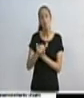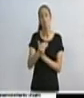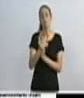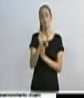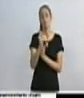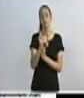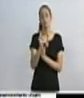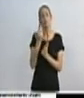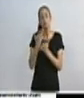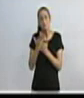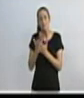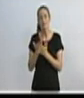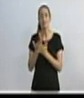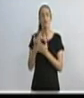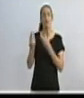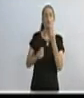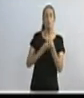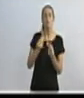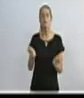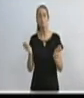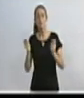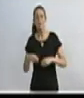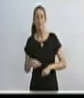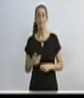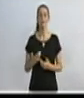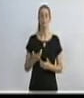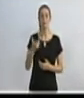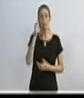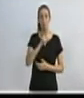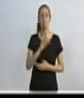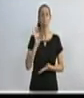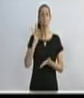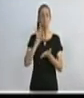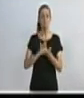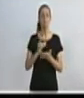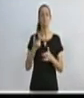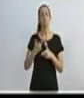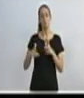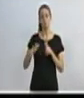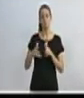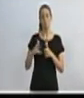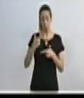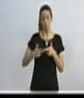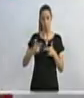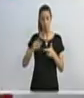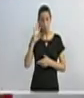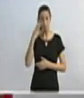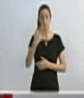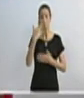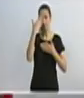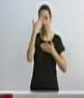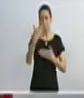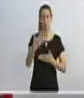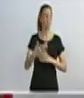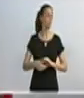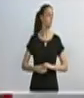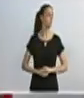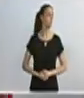de estudo para poder trabalhar essa questão. Muito obrigado.